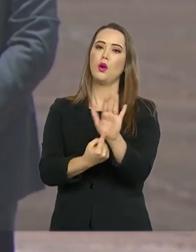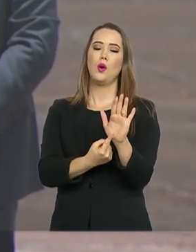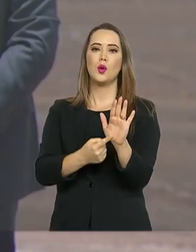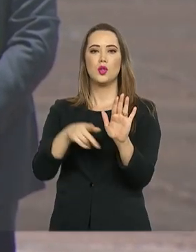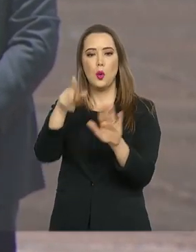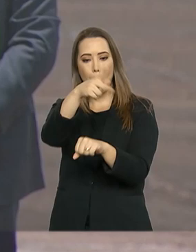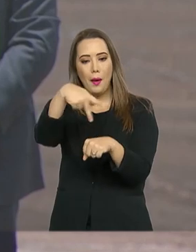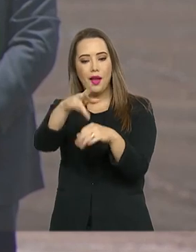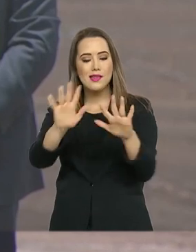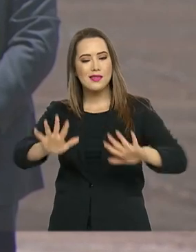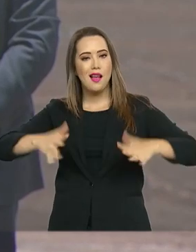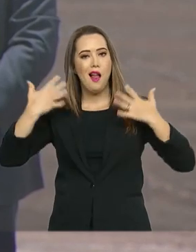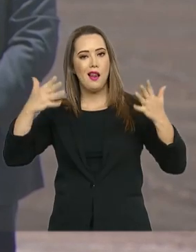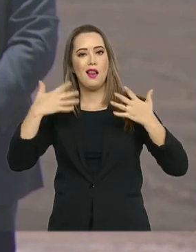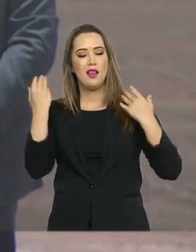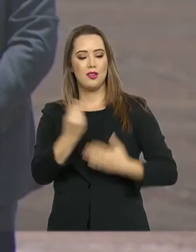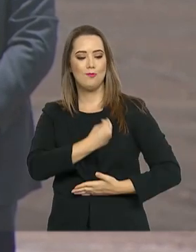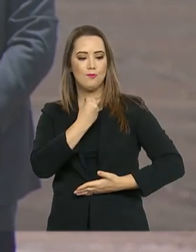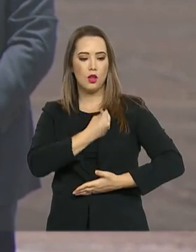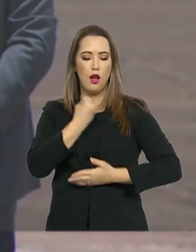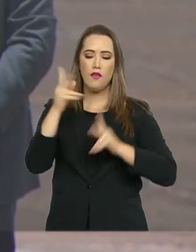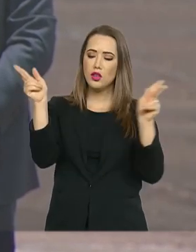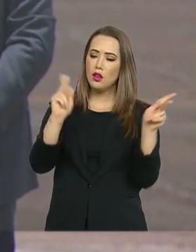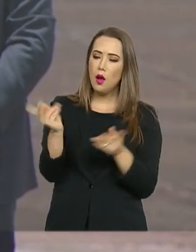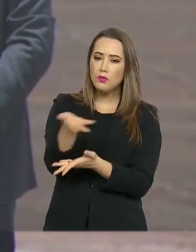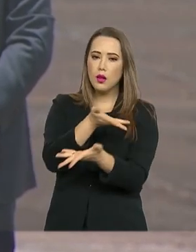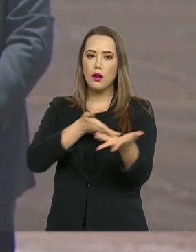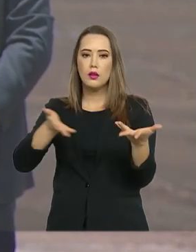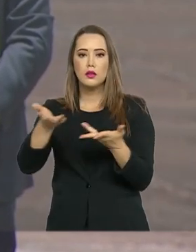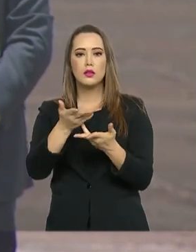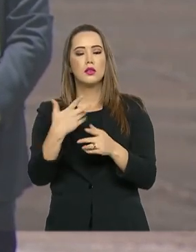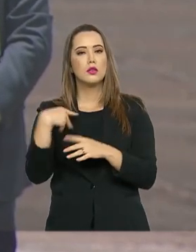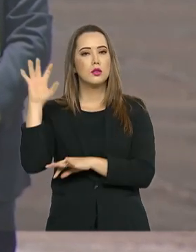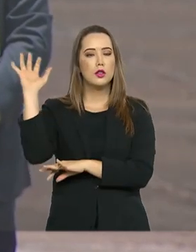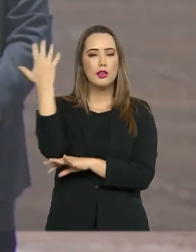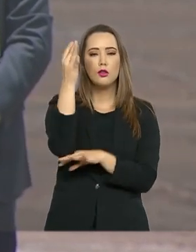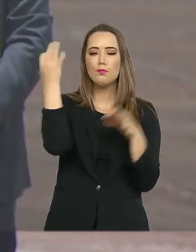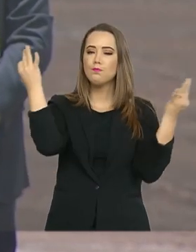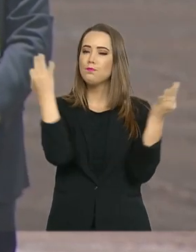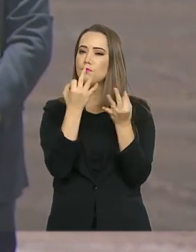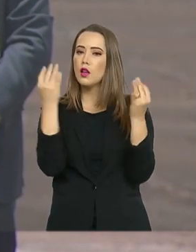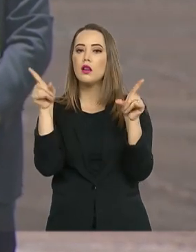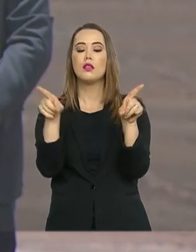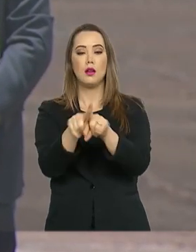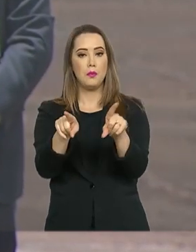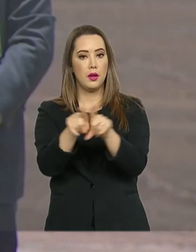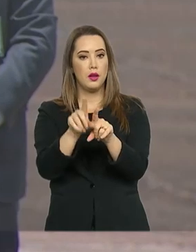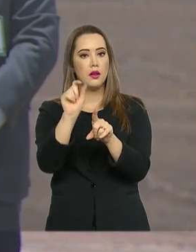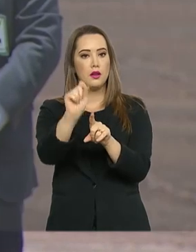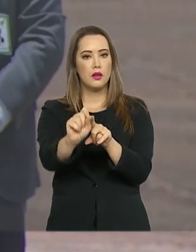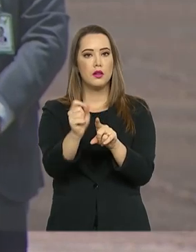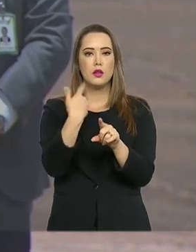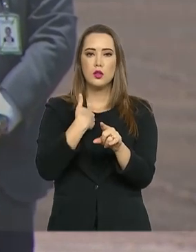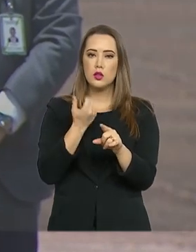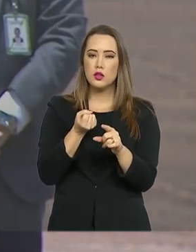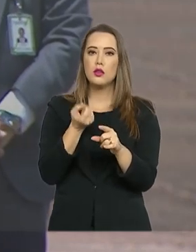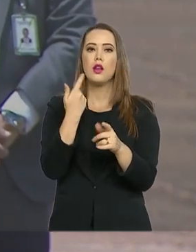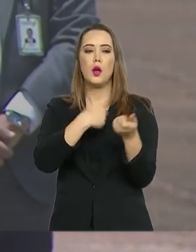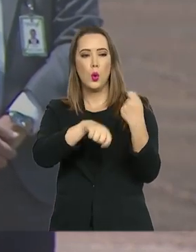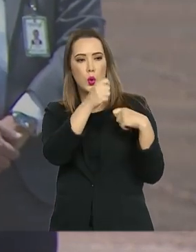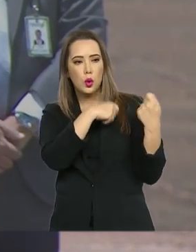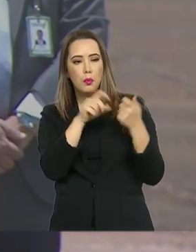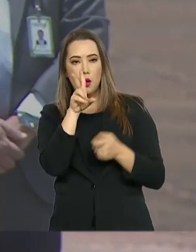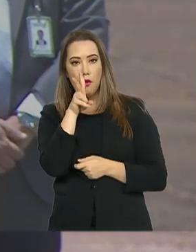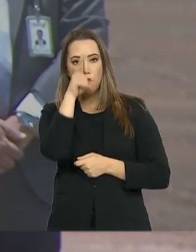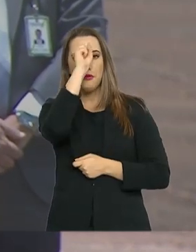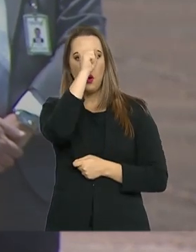da convivência pacífica da natureza pródiga mas também da pujança econômica